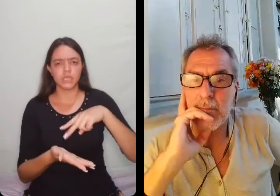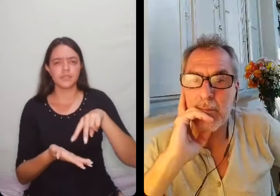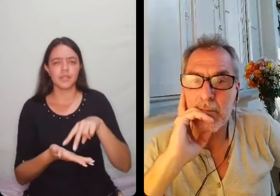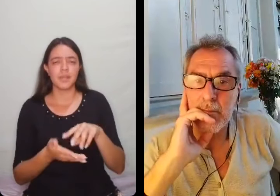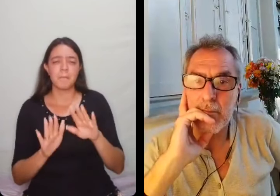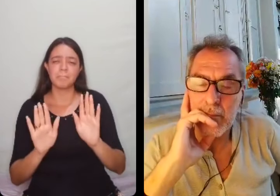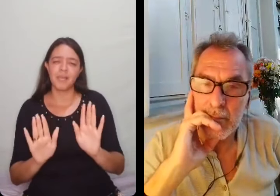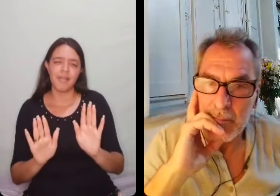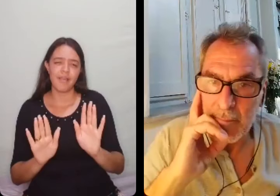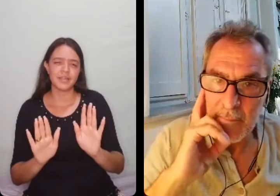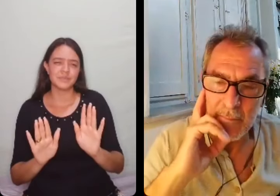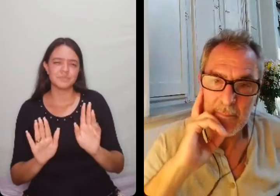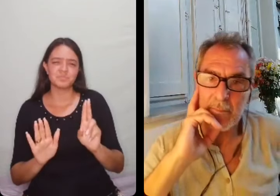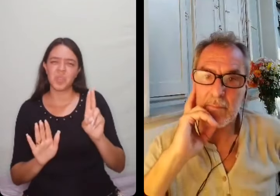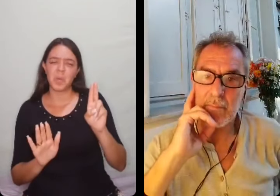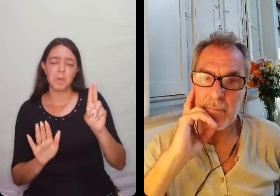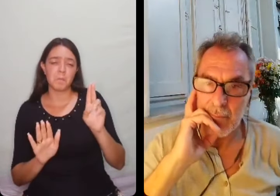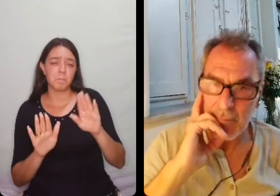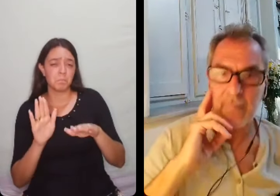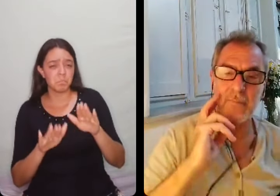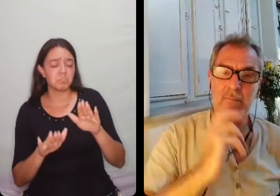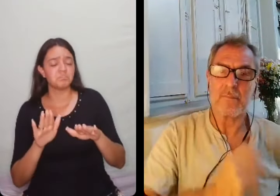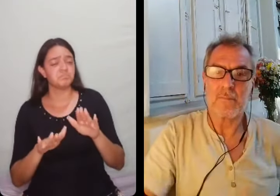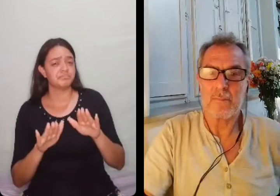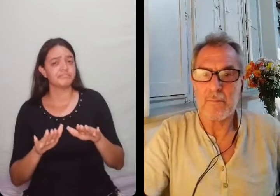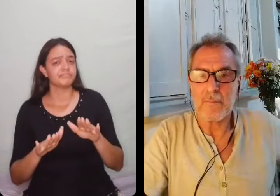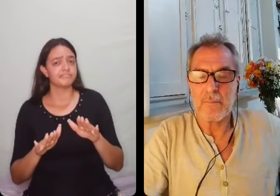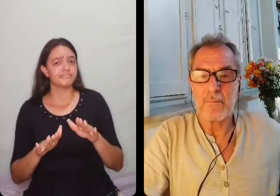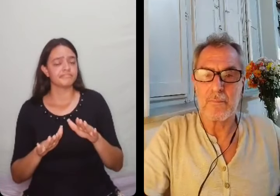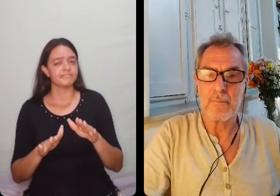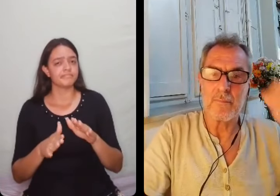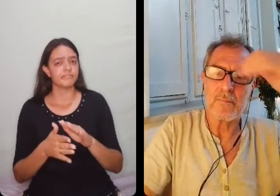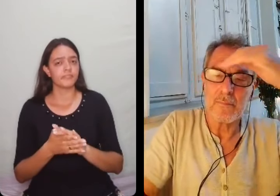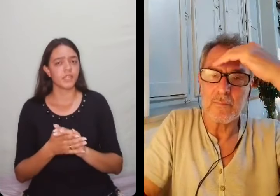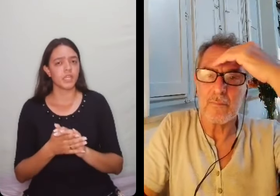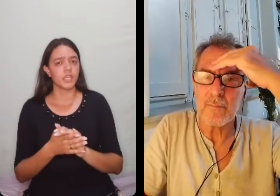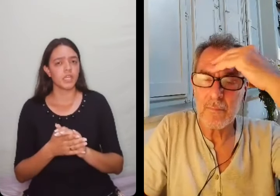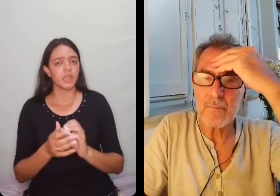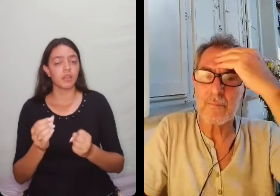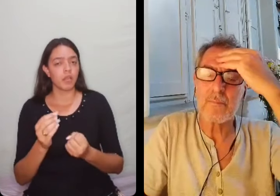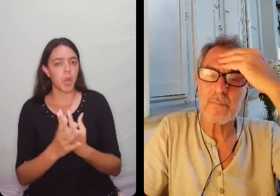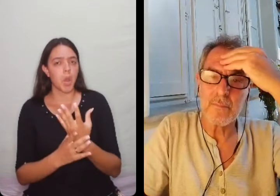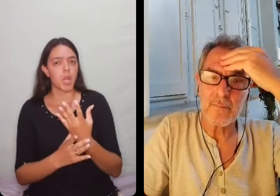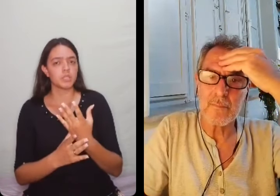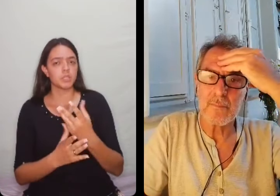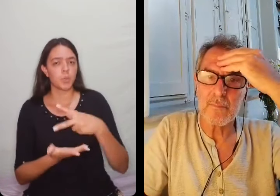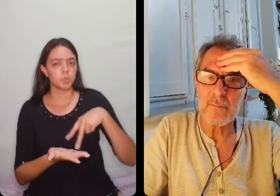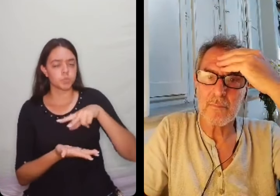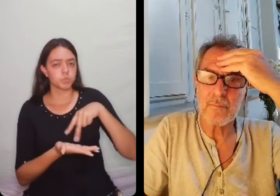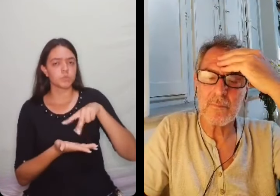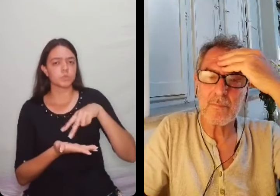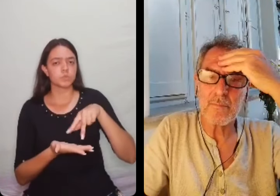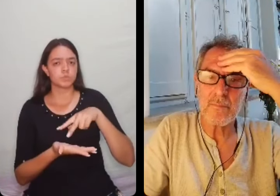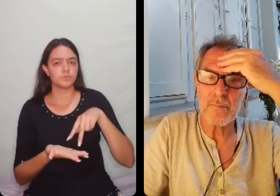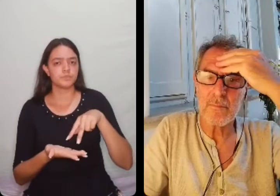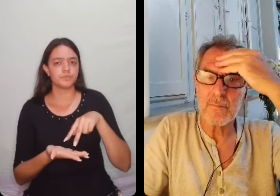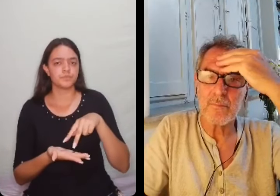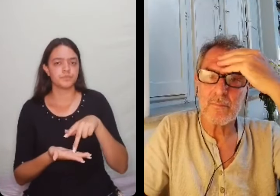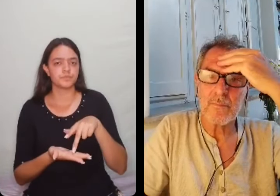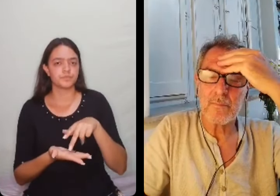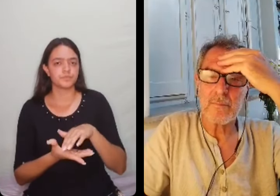Às vezes, na formação de dança, Jussara sabe muito isso, né? Numa formação mais tradicional,